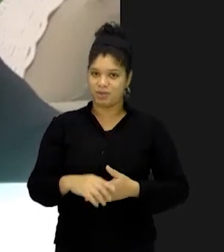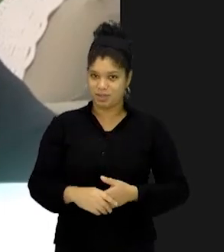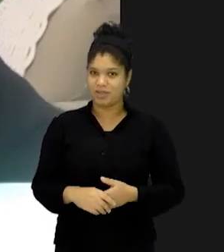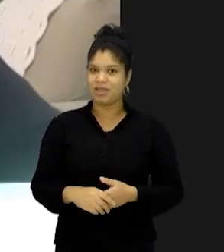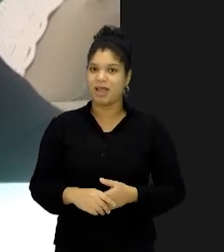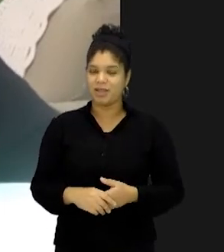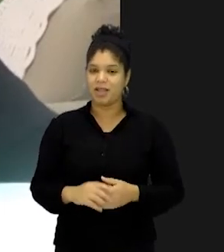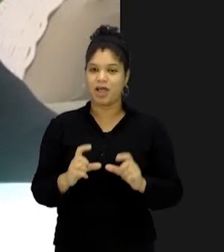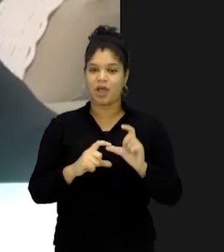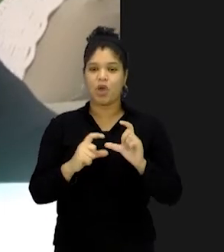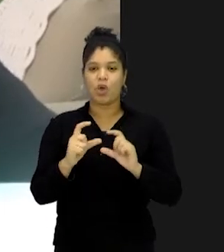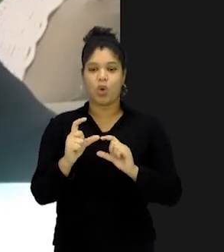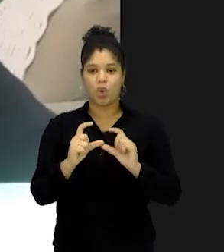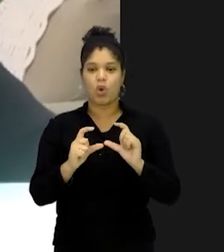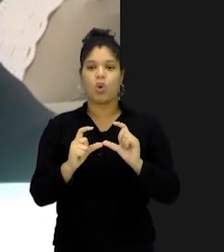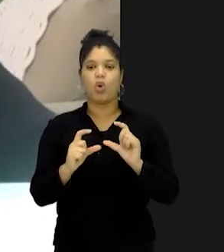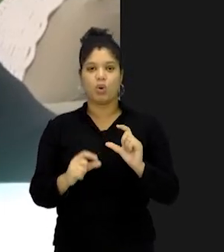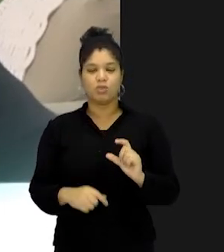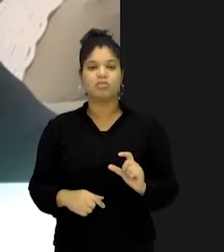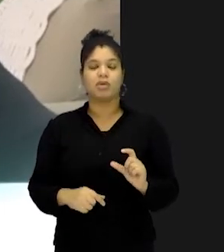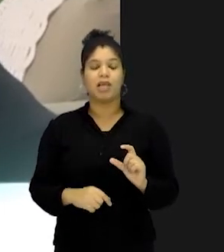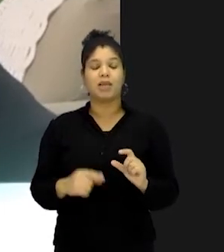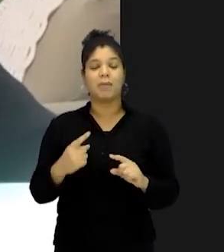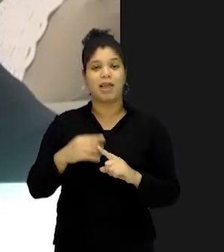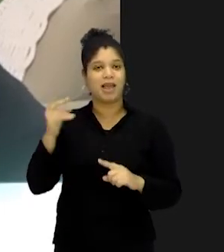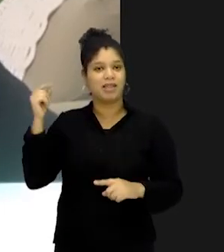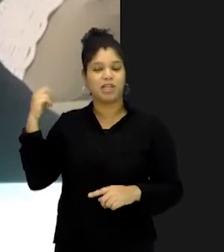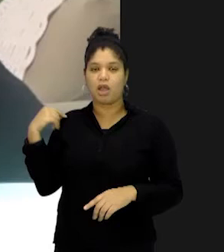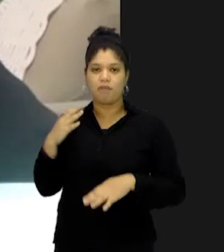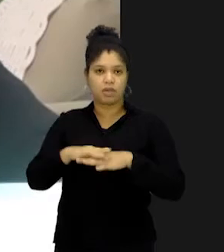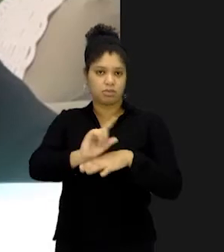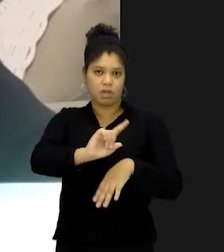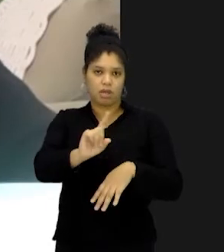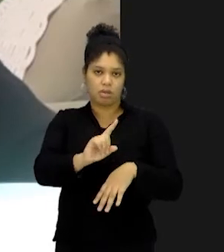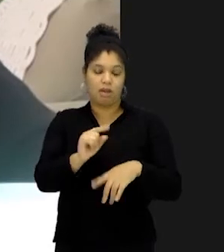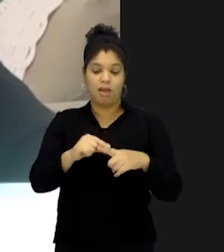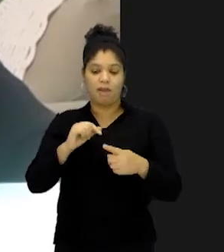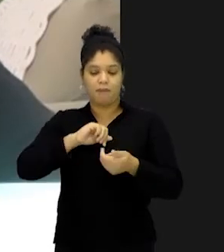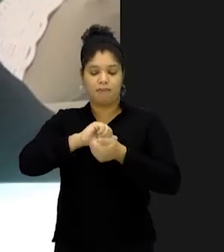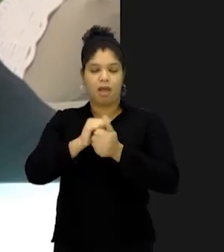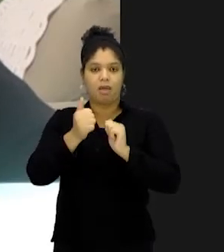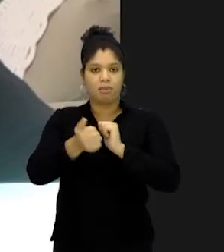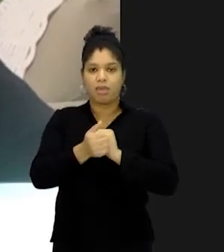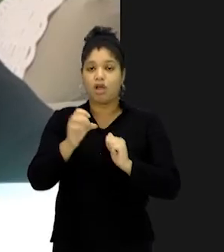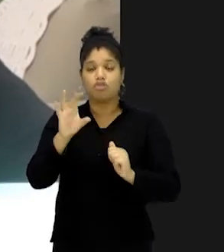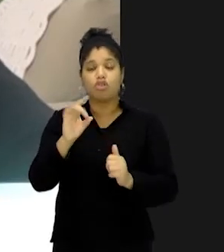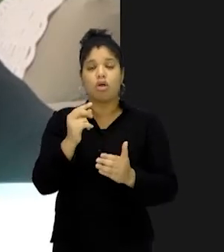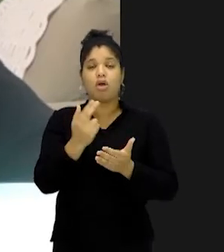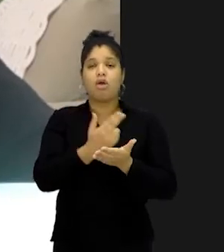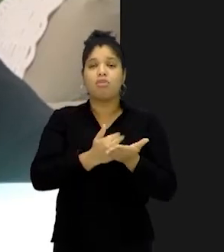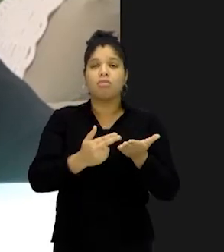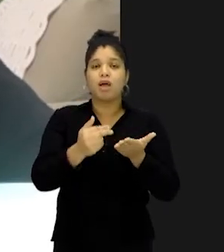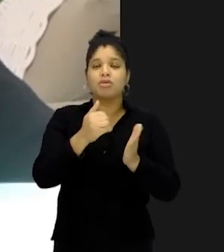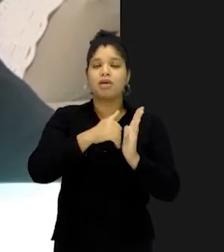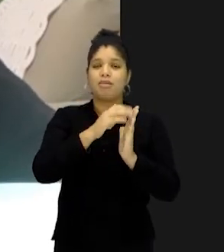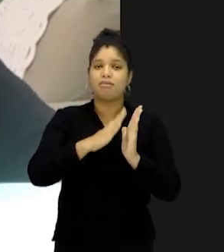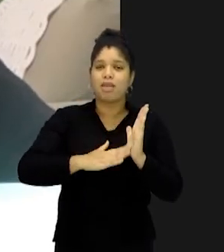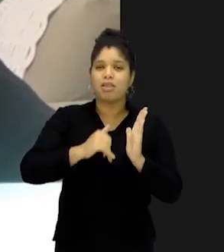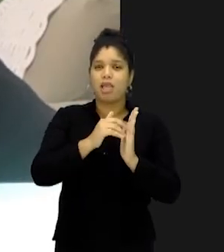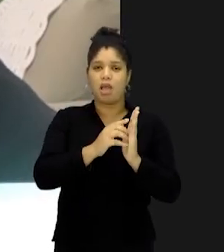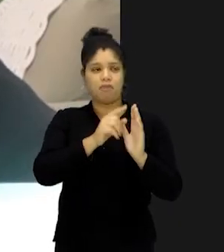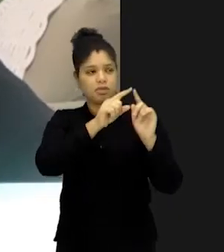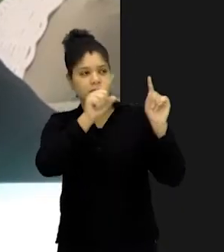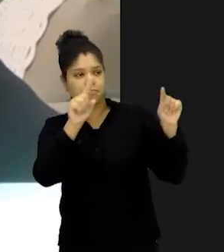me adaptando com isso, porque eu não fazia cartoon na época. Eu só pintava, né? Eu já pintava telas, eu